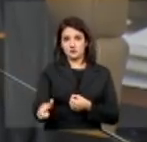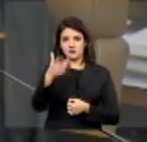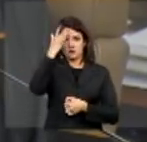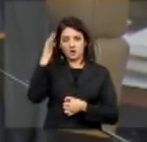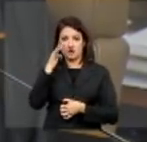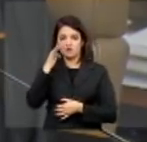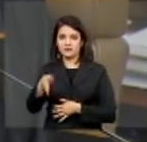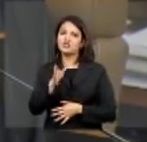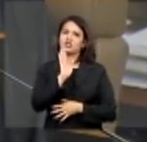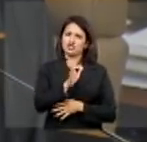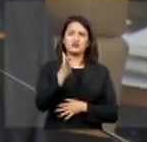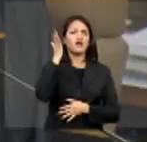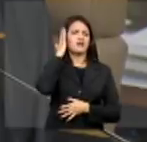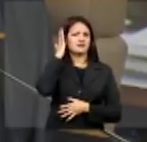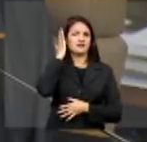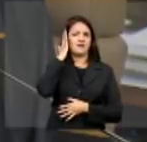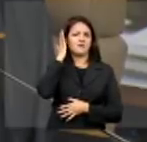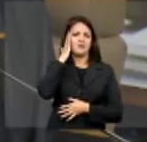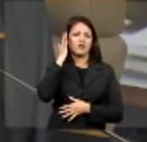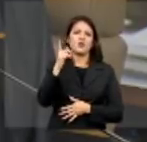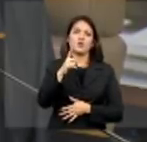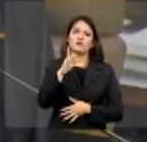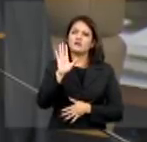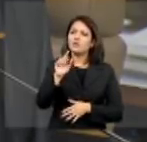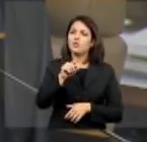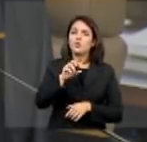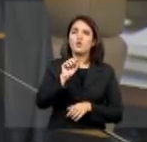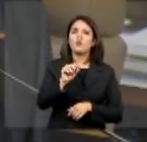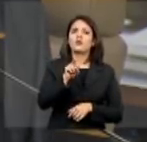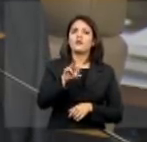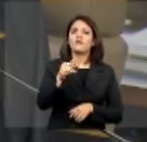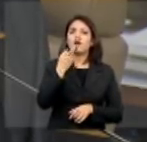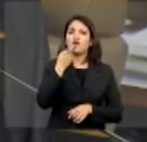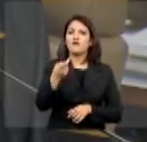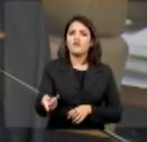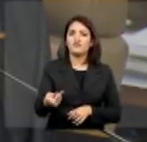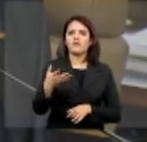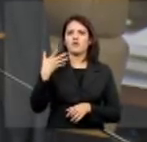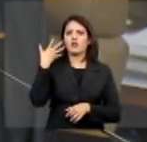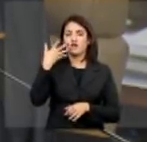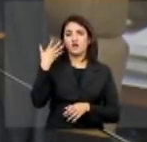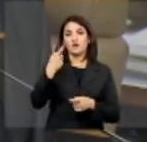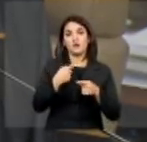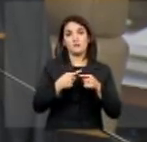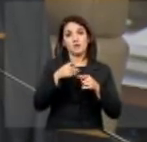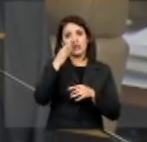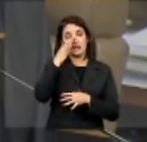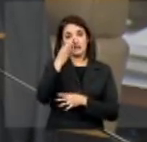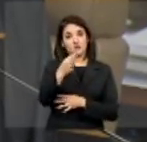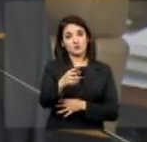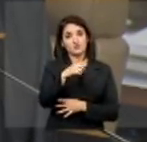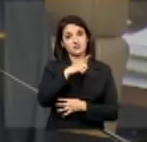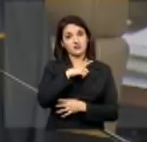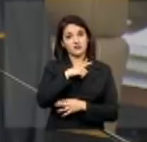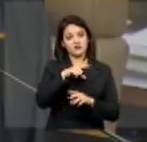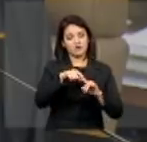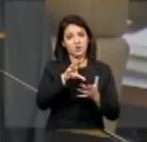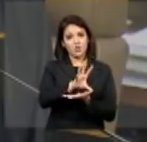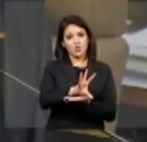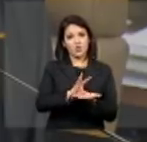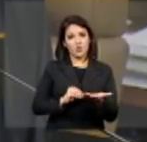sabiam que eles em geral tinham a dizer em seus depoimentos já que a denúncia foi instruída com cópia de seus